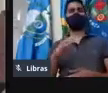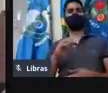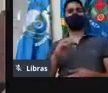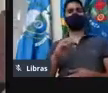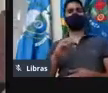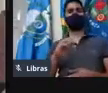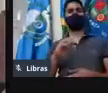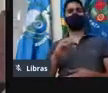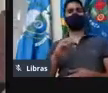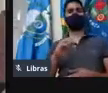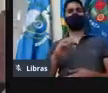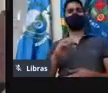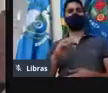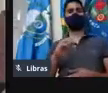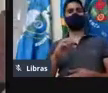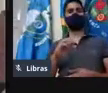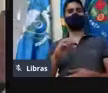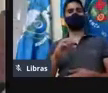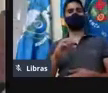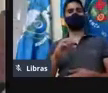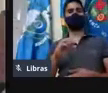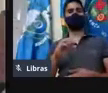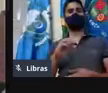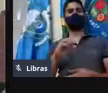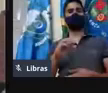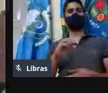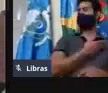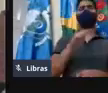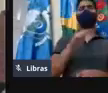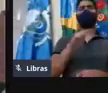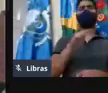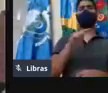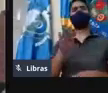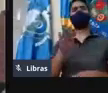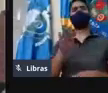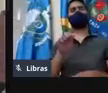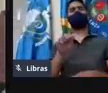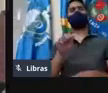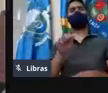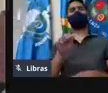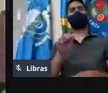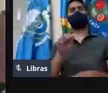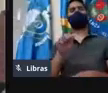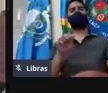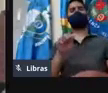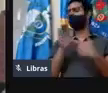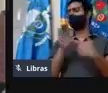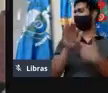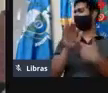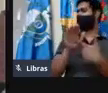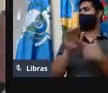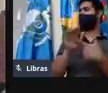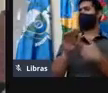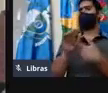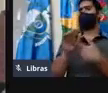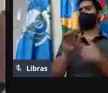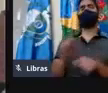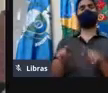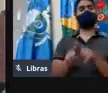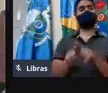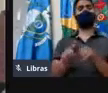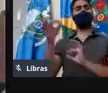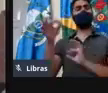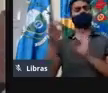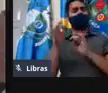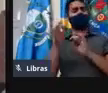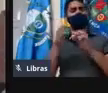têm uma ideia do DAI. E eles vão ter a oportunidade, Paulo, de apresentar o projeto deles. Então, é bastante